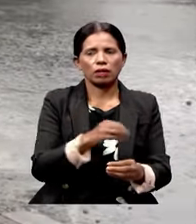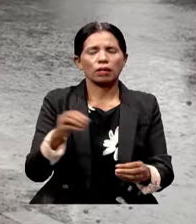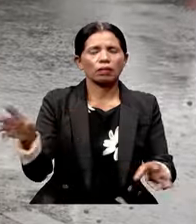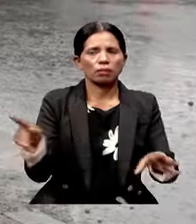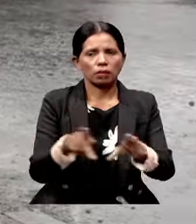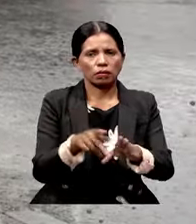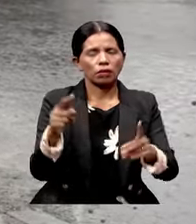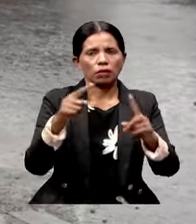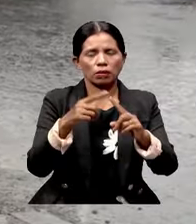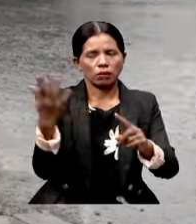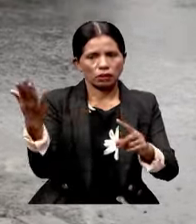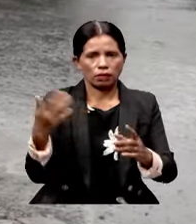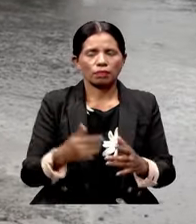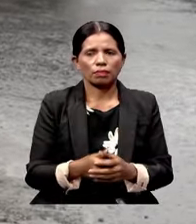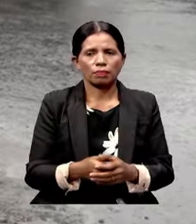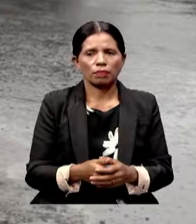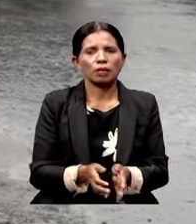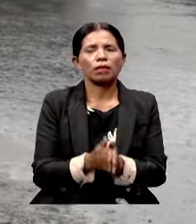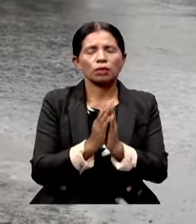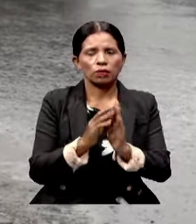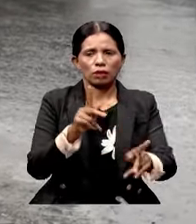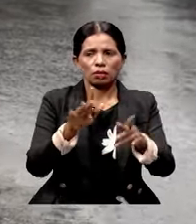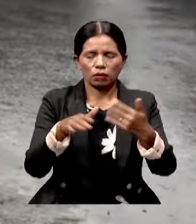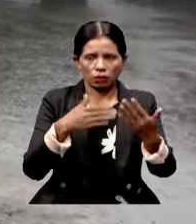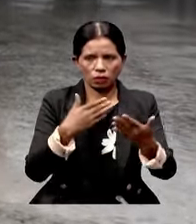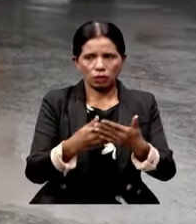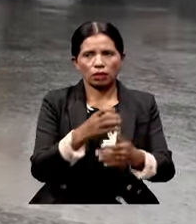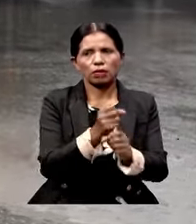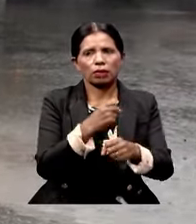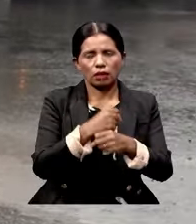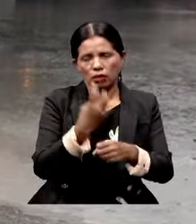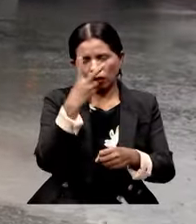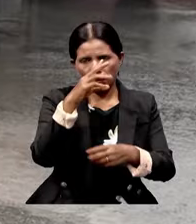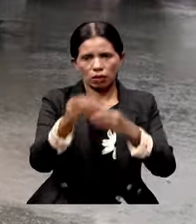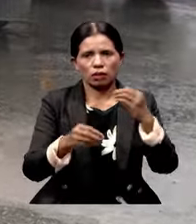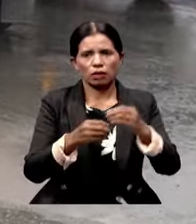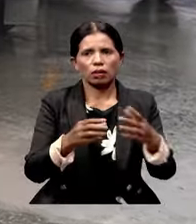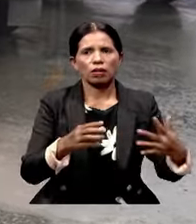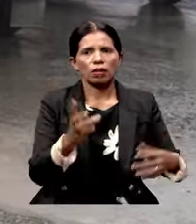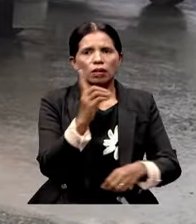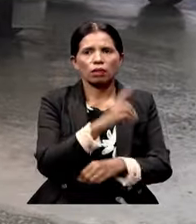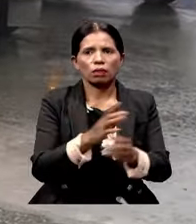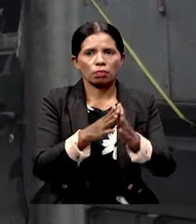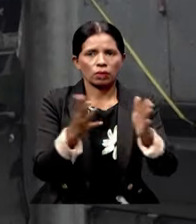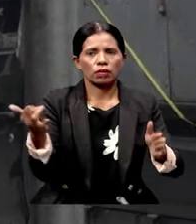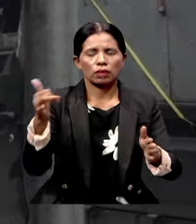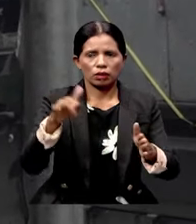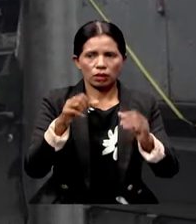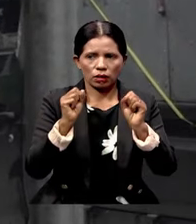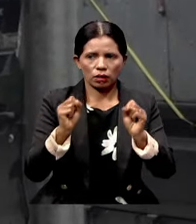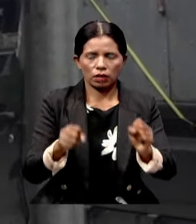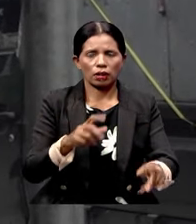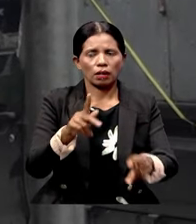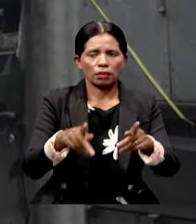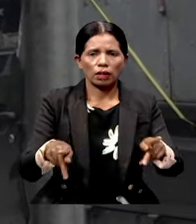sira. Honune Ivo Pinto husu autoridade fiscalizador sira atu halo kontrolu máximo liu e loron bo sira atu nune vendedor